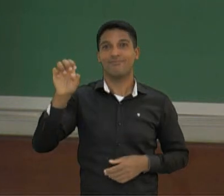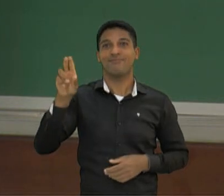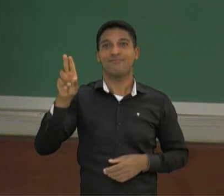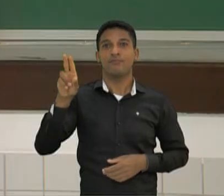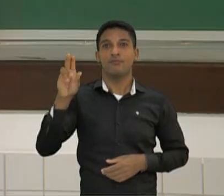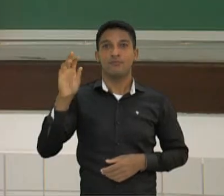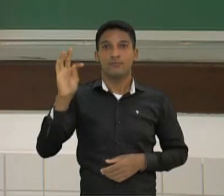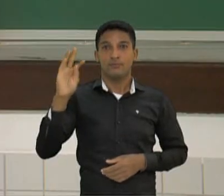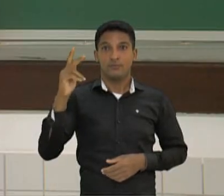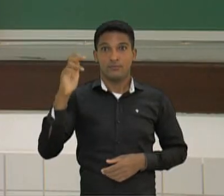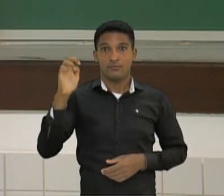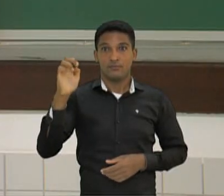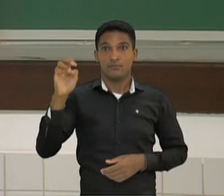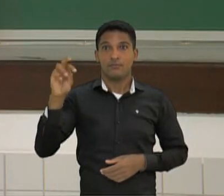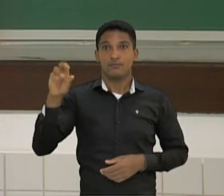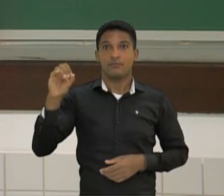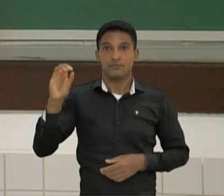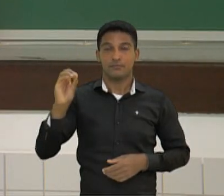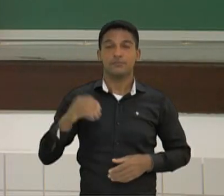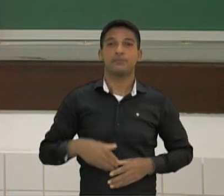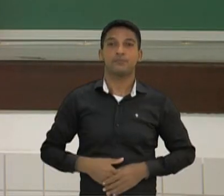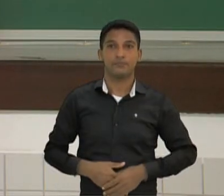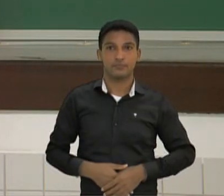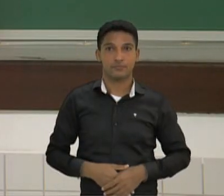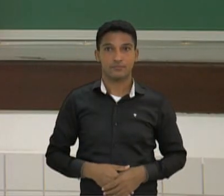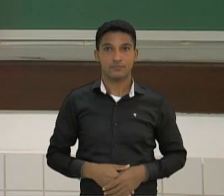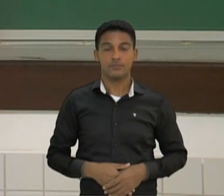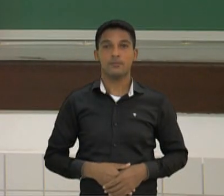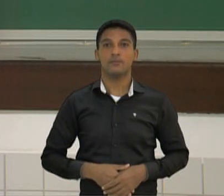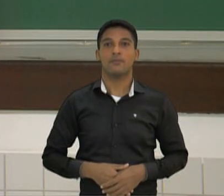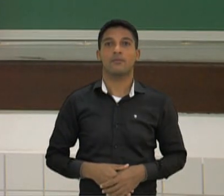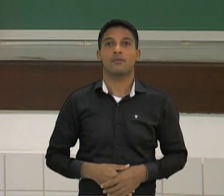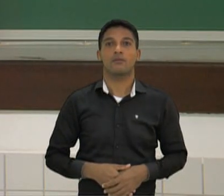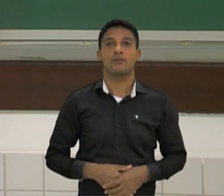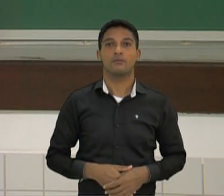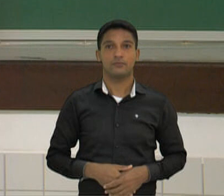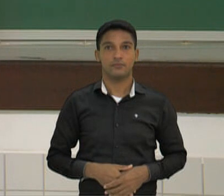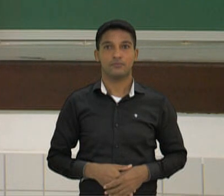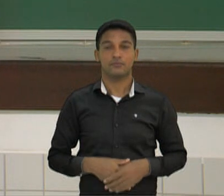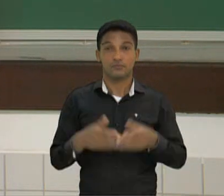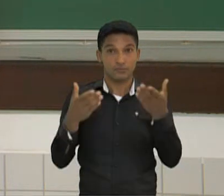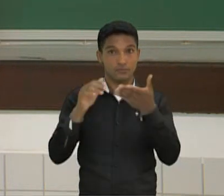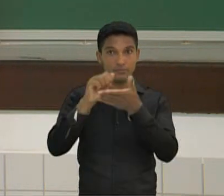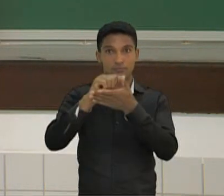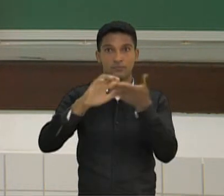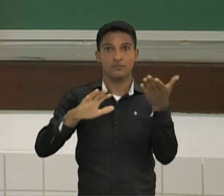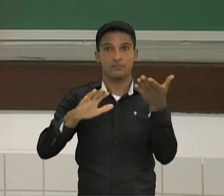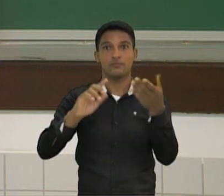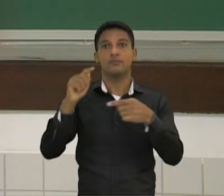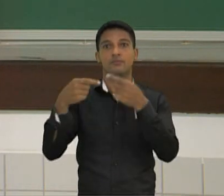E agora, pessoal, nós vamos para o nosso exercício para a gente poder finalizar a nossa aula. Então, vamos lá?